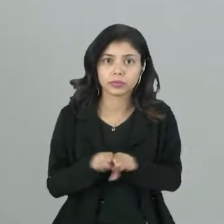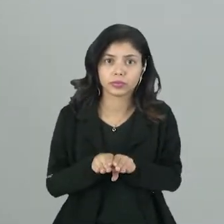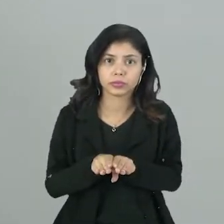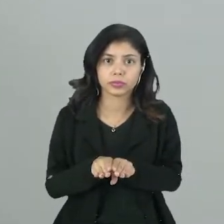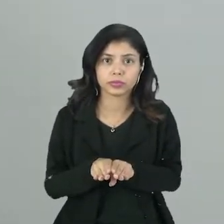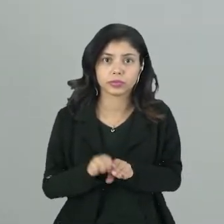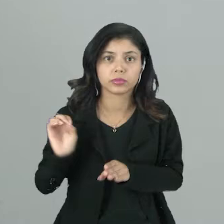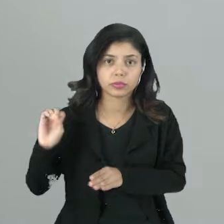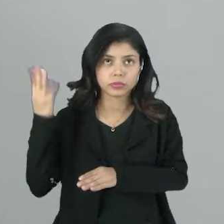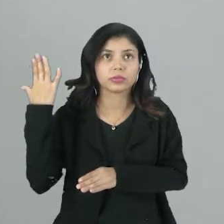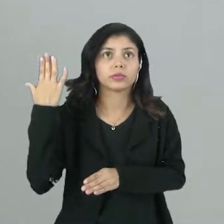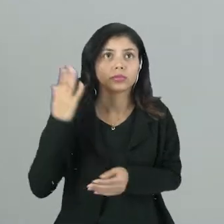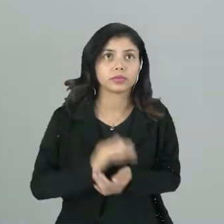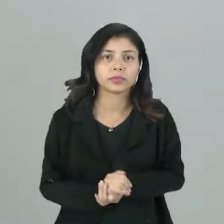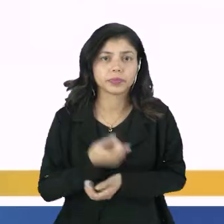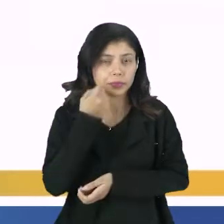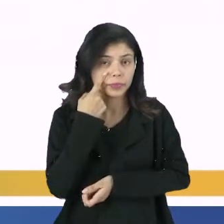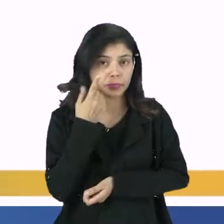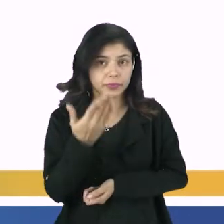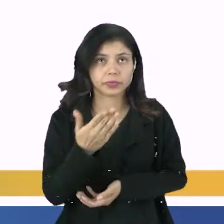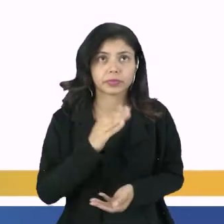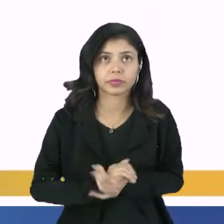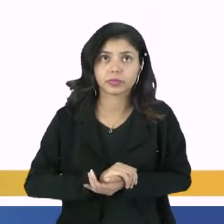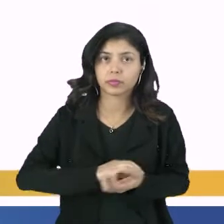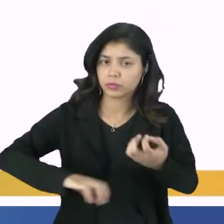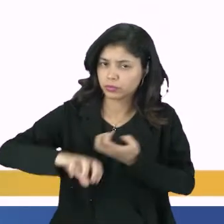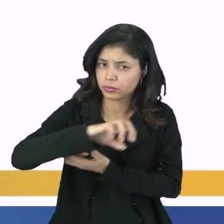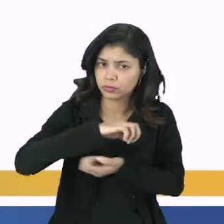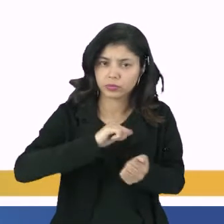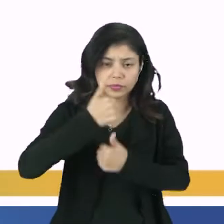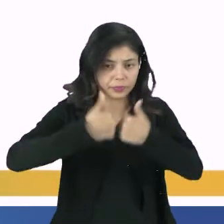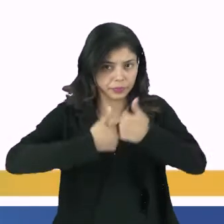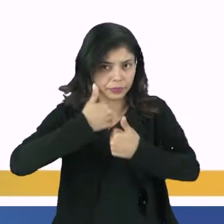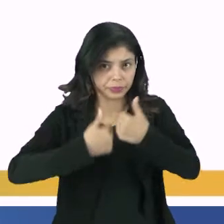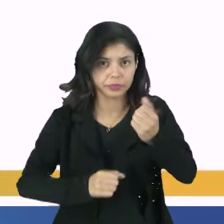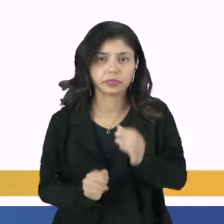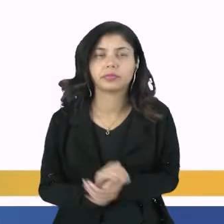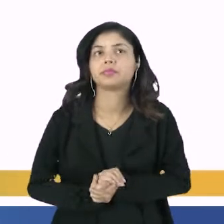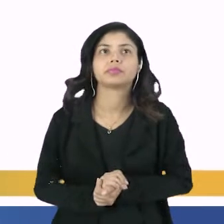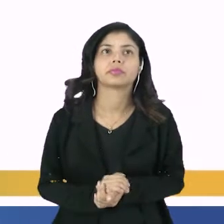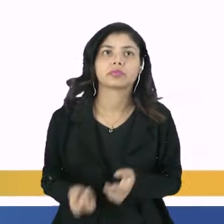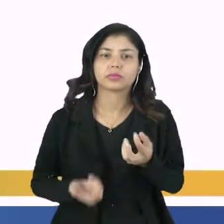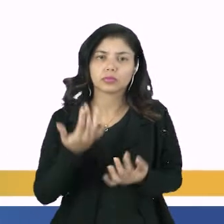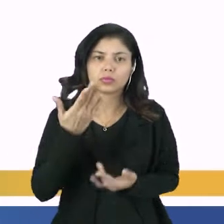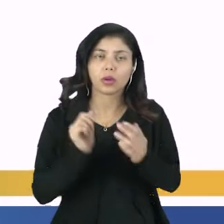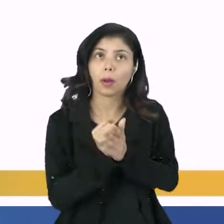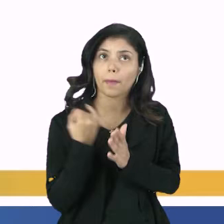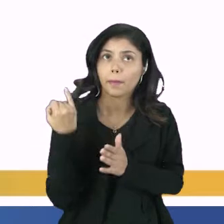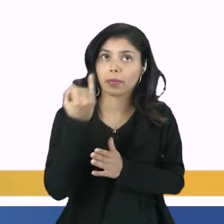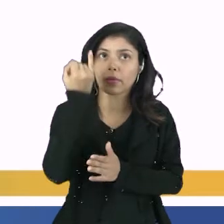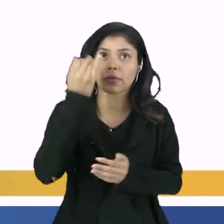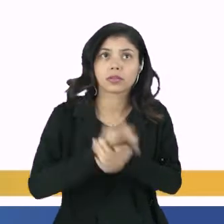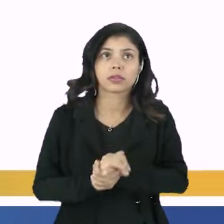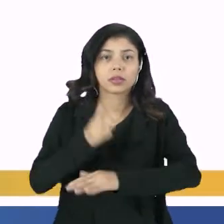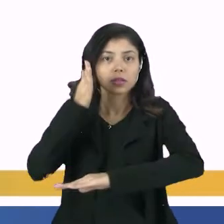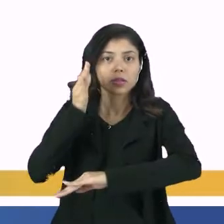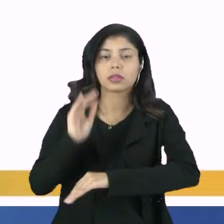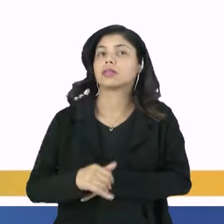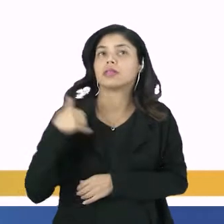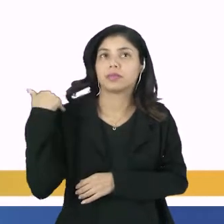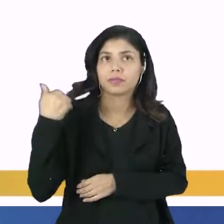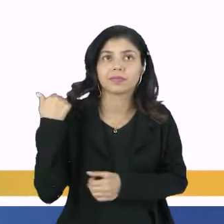relações ocorriam. Observem aí. Revolução no Neolítico. O principal destaque da Idade da Pedra Polida